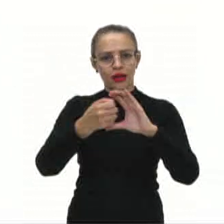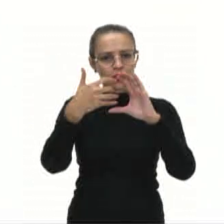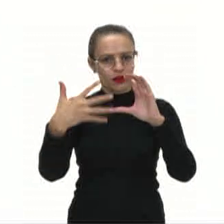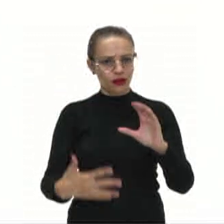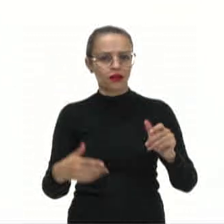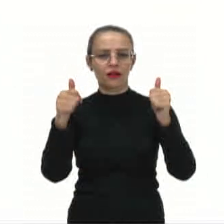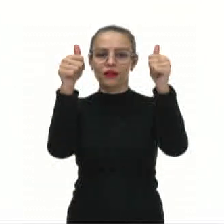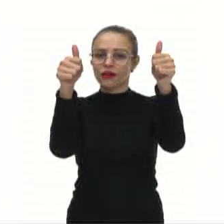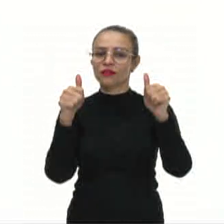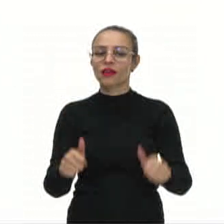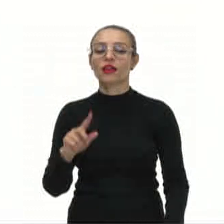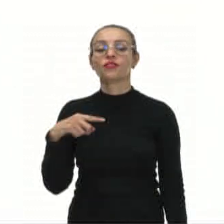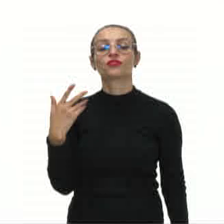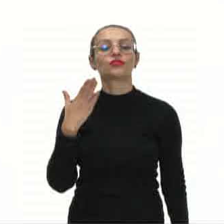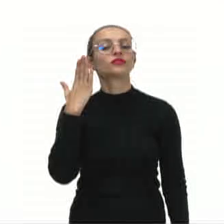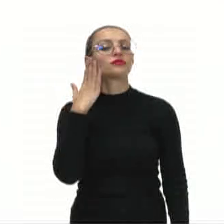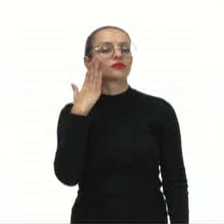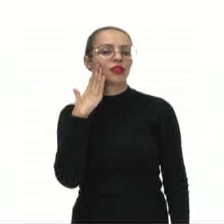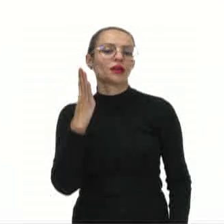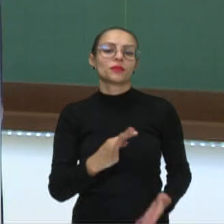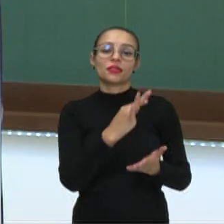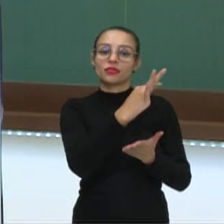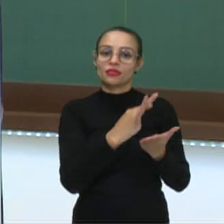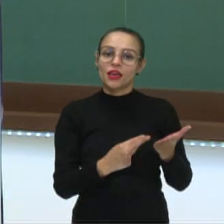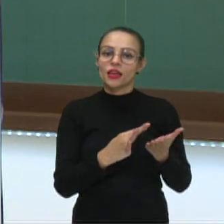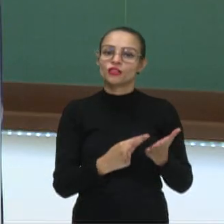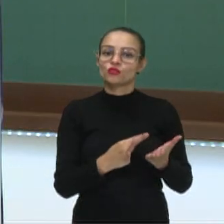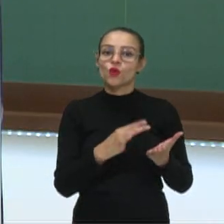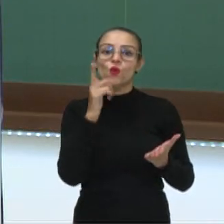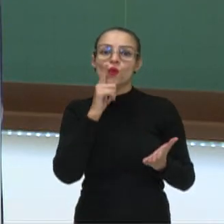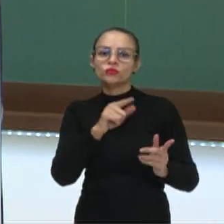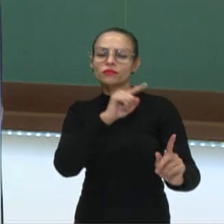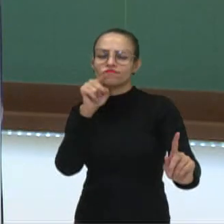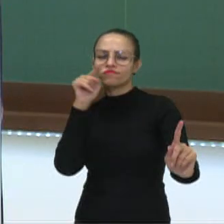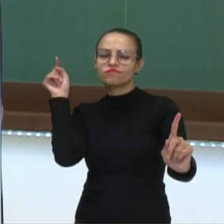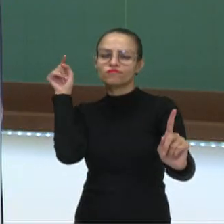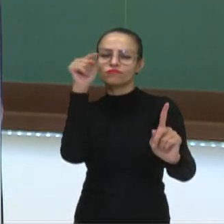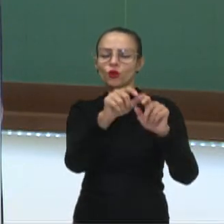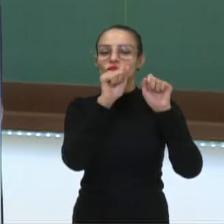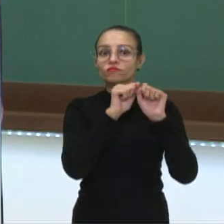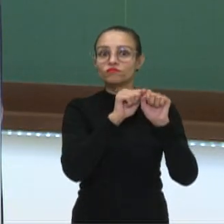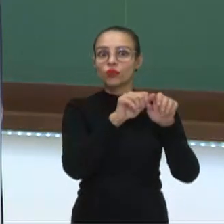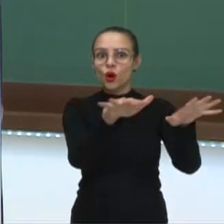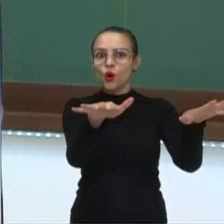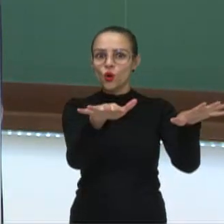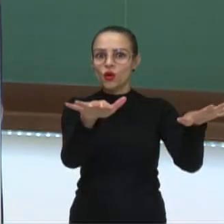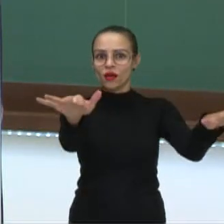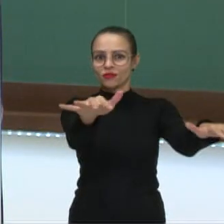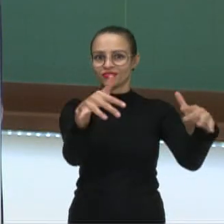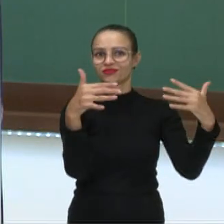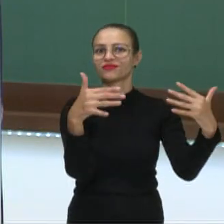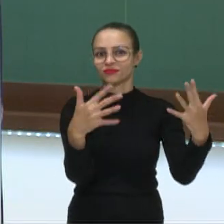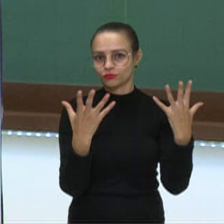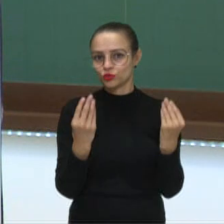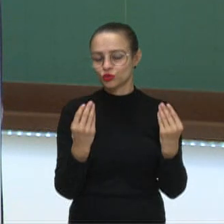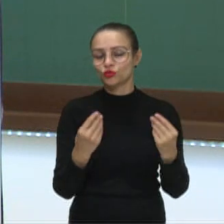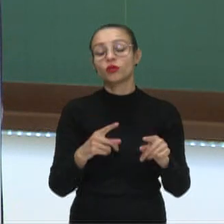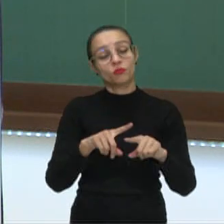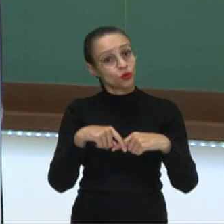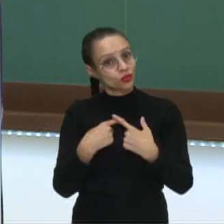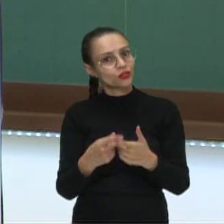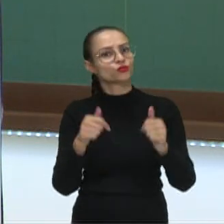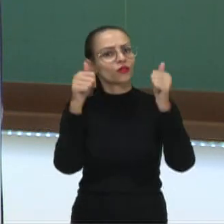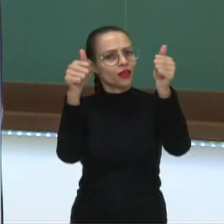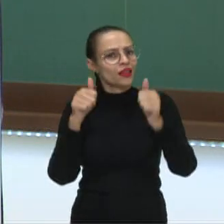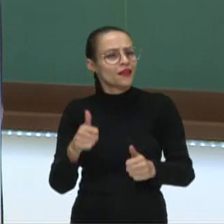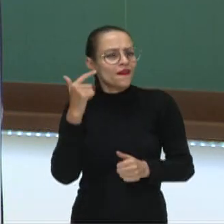sabemos que é um texto que consegue atingir de forma eficaz o quê? Um grande público. Por isso, um cartaz tem que ser muito bem